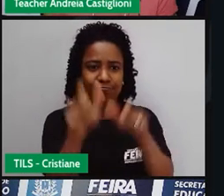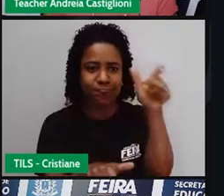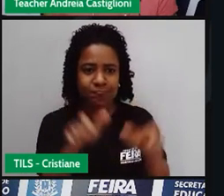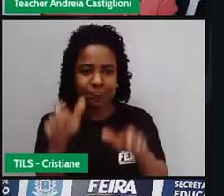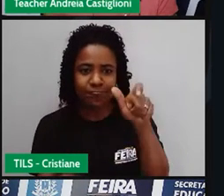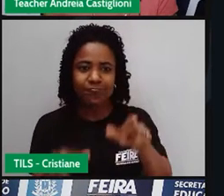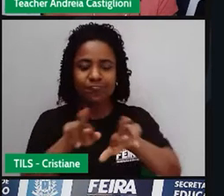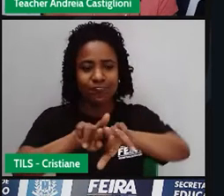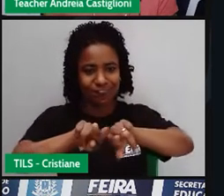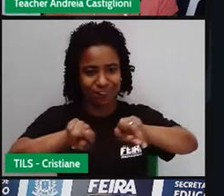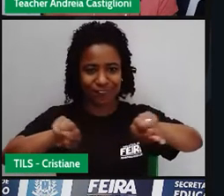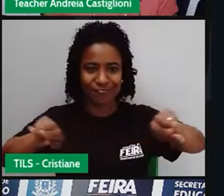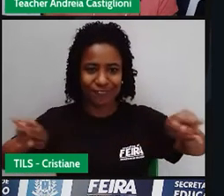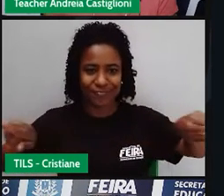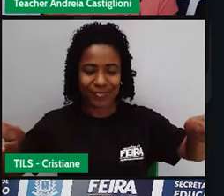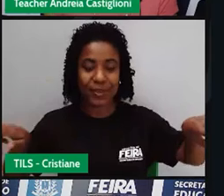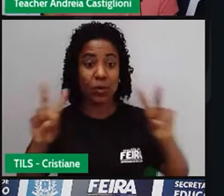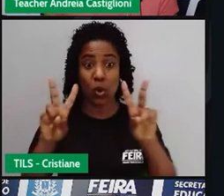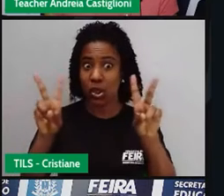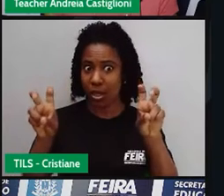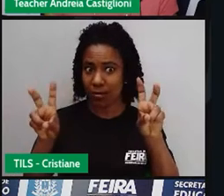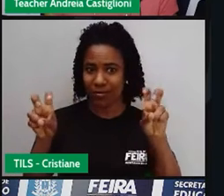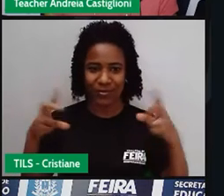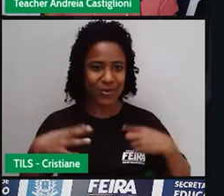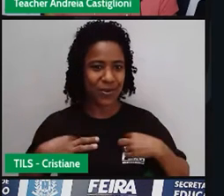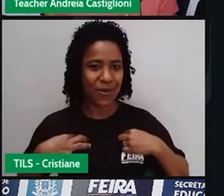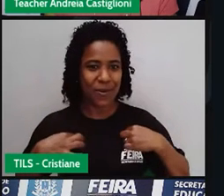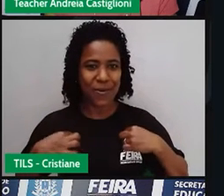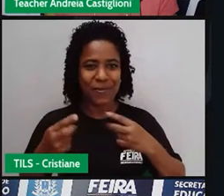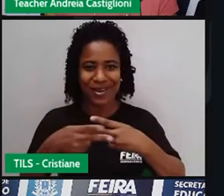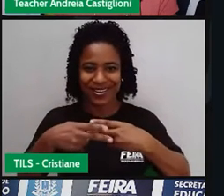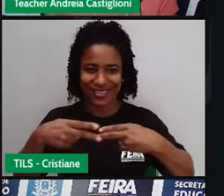de roupa e de acessório